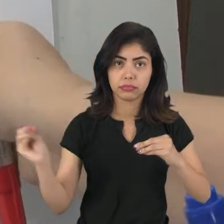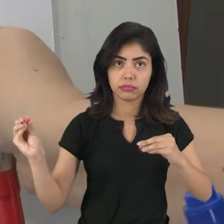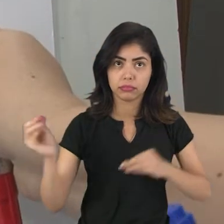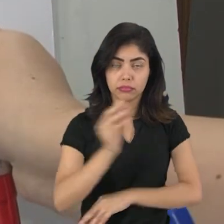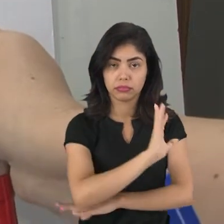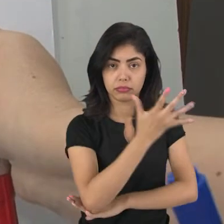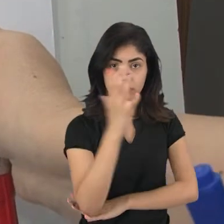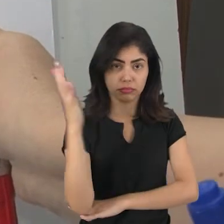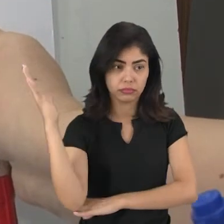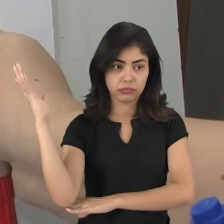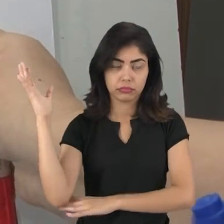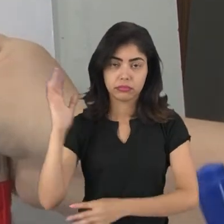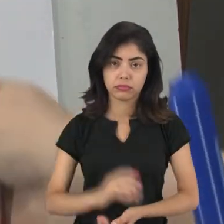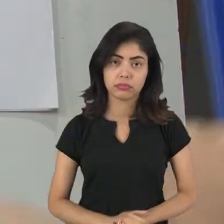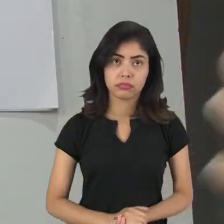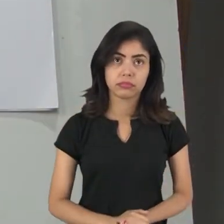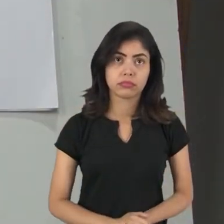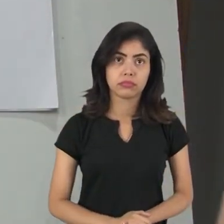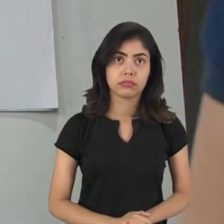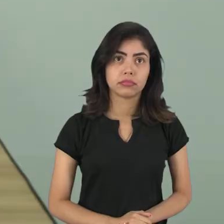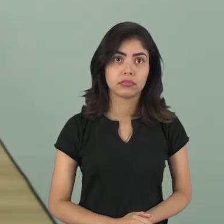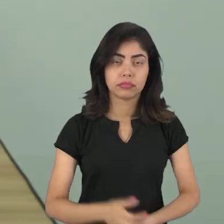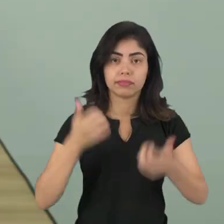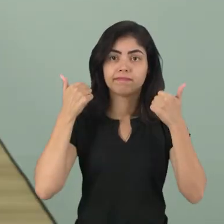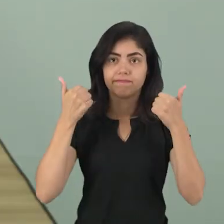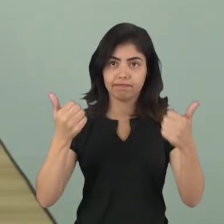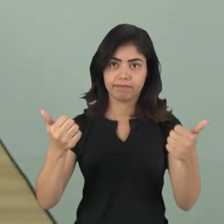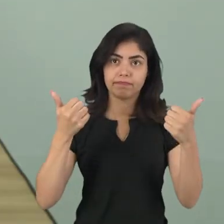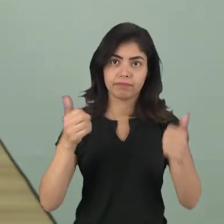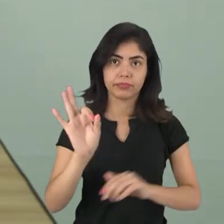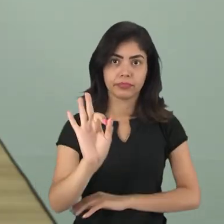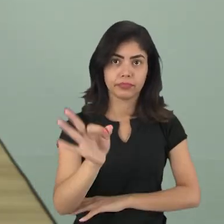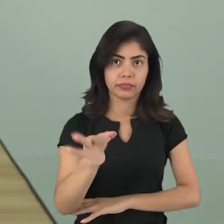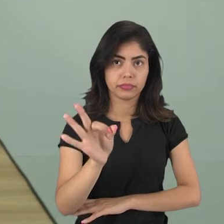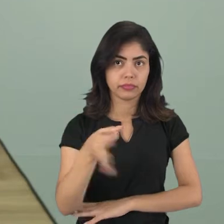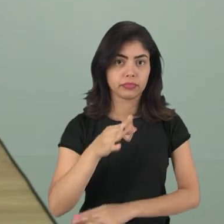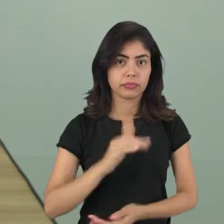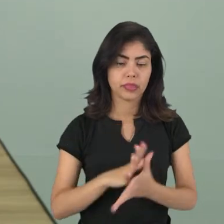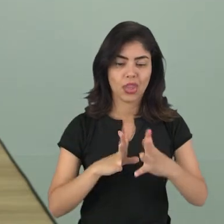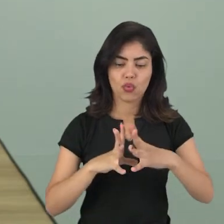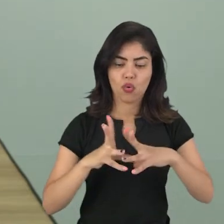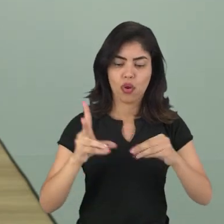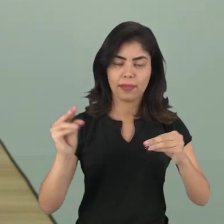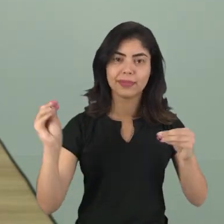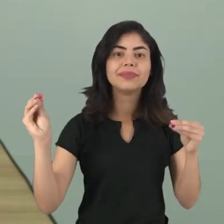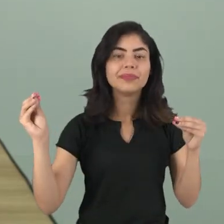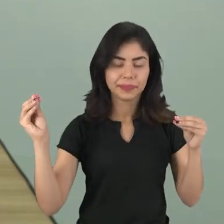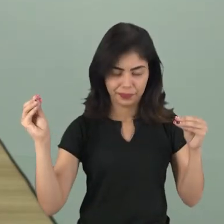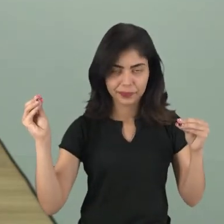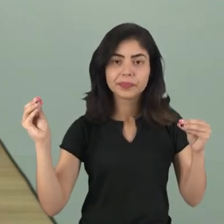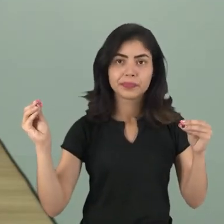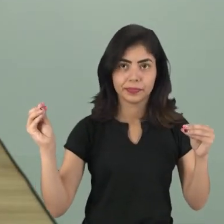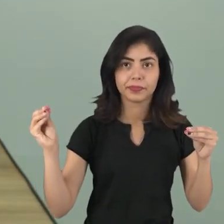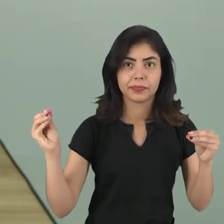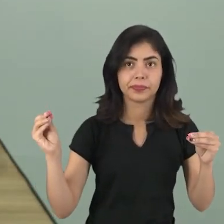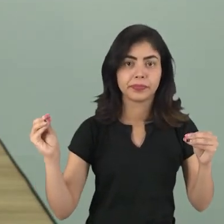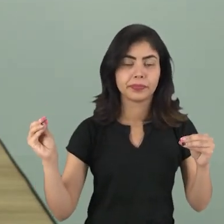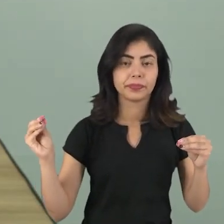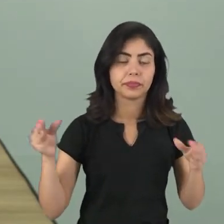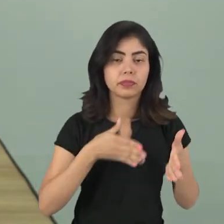houve um desmatamento, houve alguma coisa para ela chegar a 7%. Ou seja,